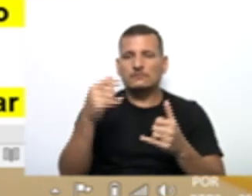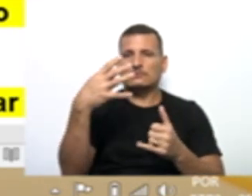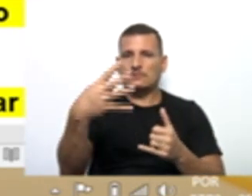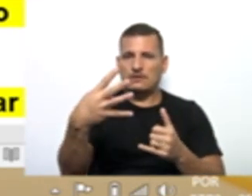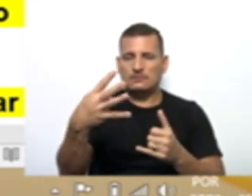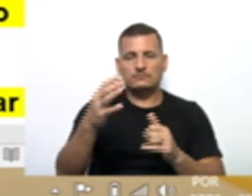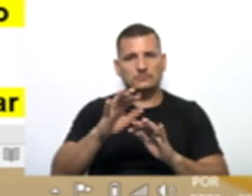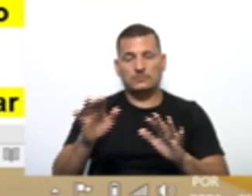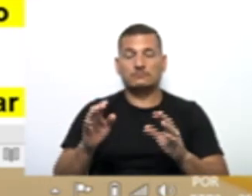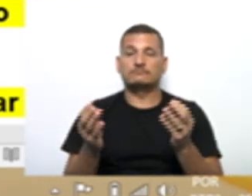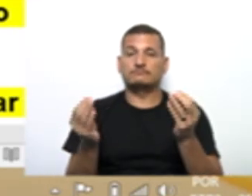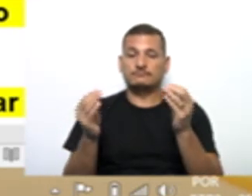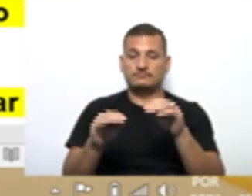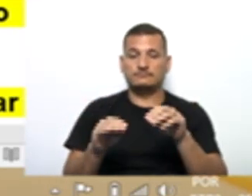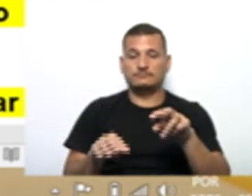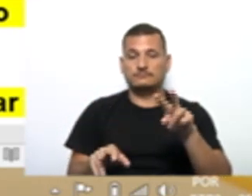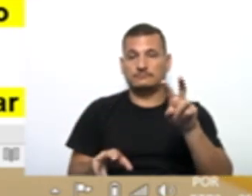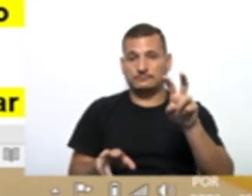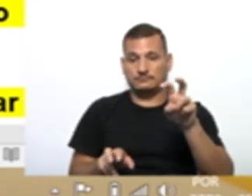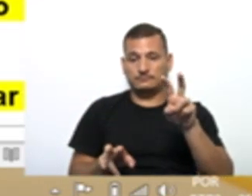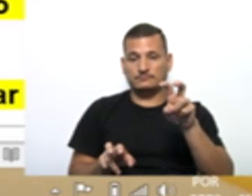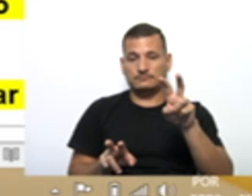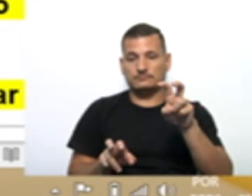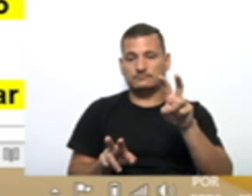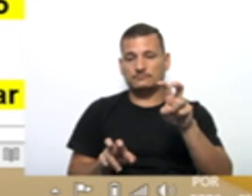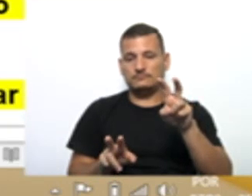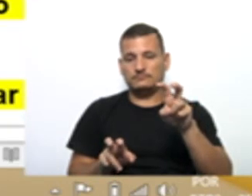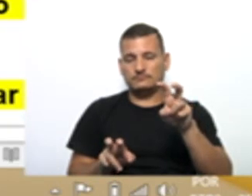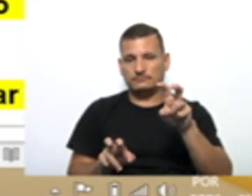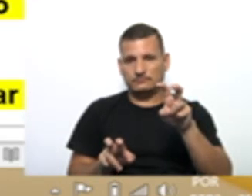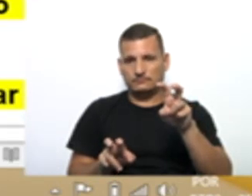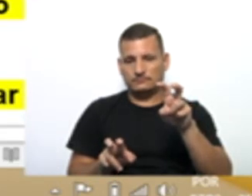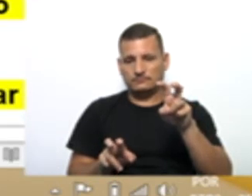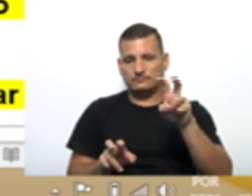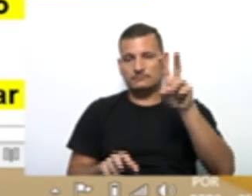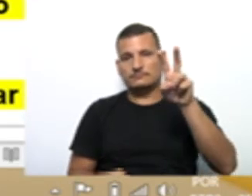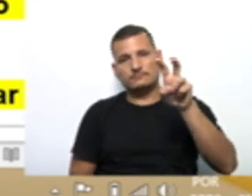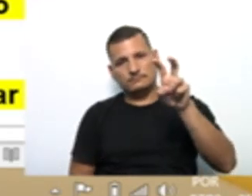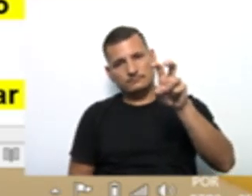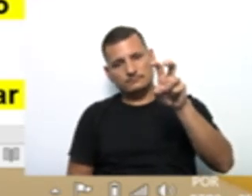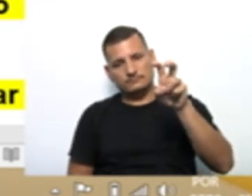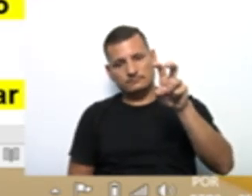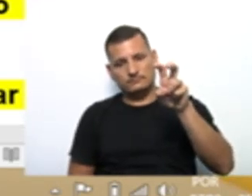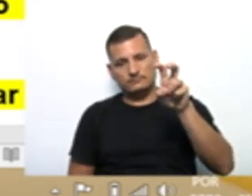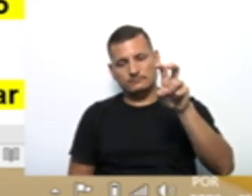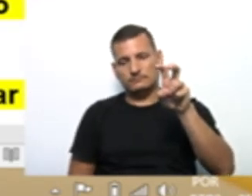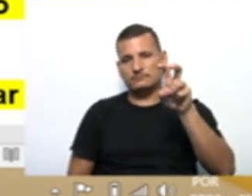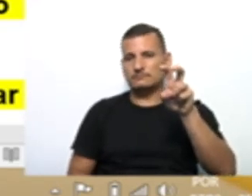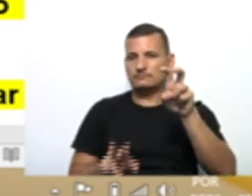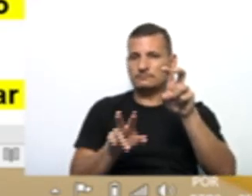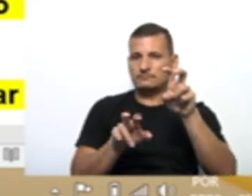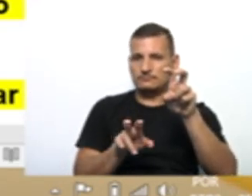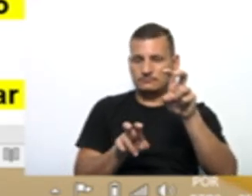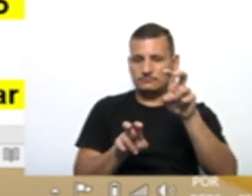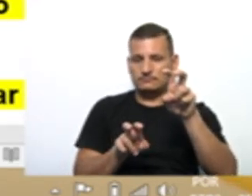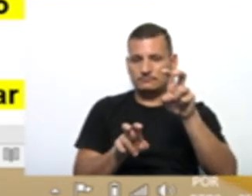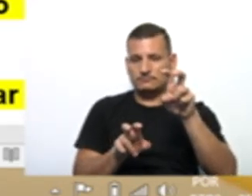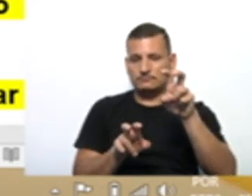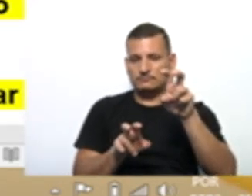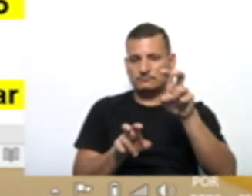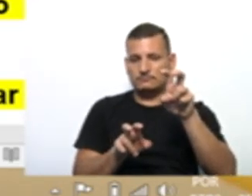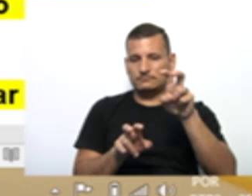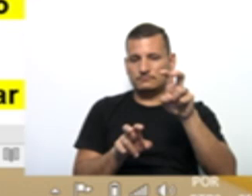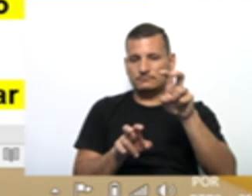coloca aspas no início da fala do professor e aspas ao final da fala. E